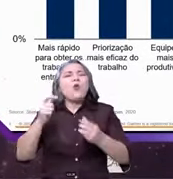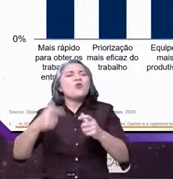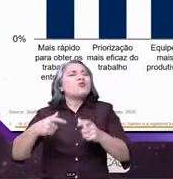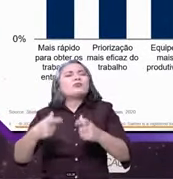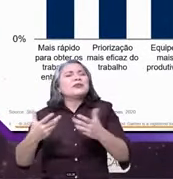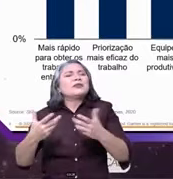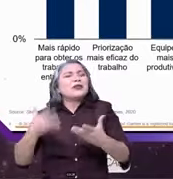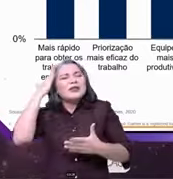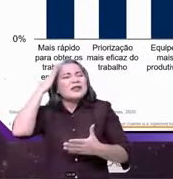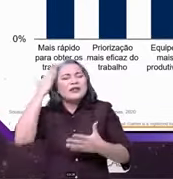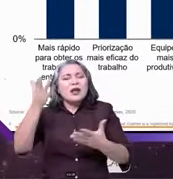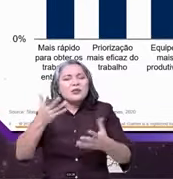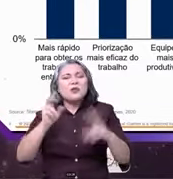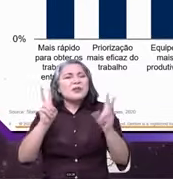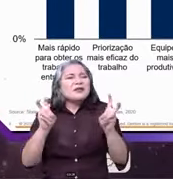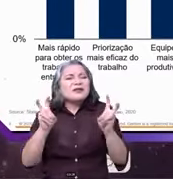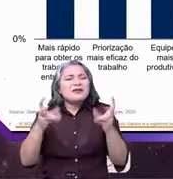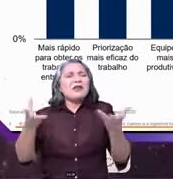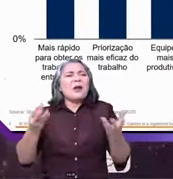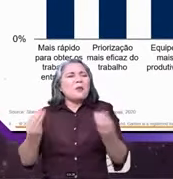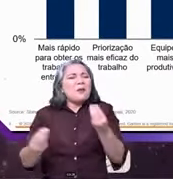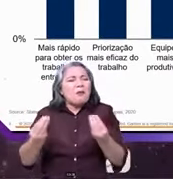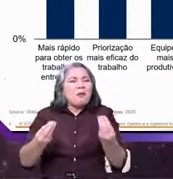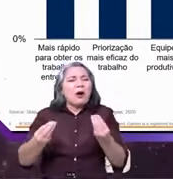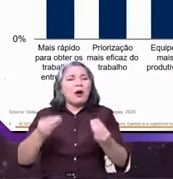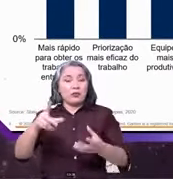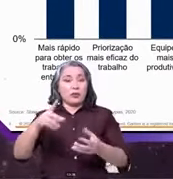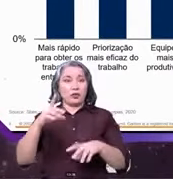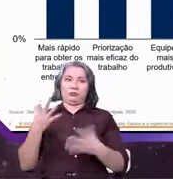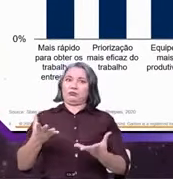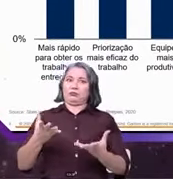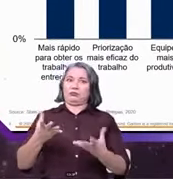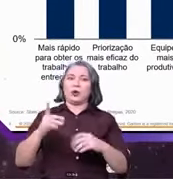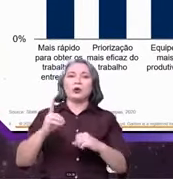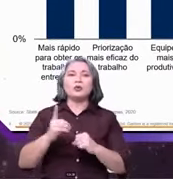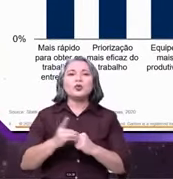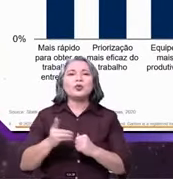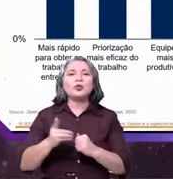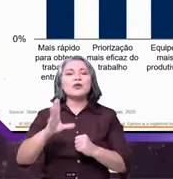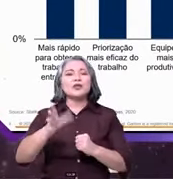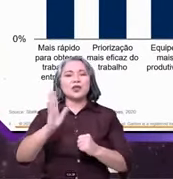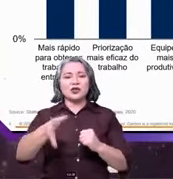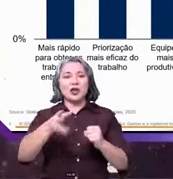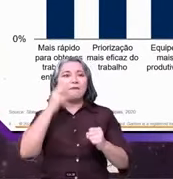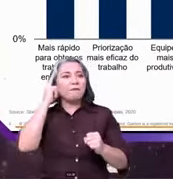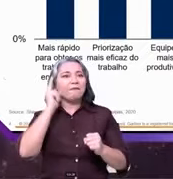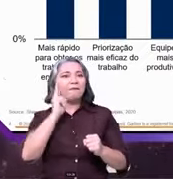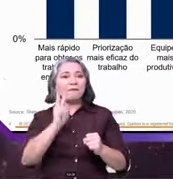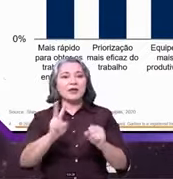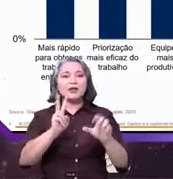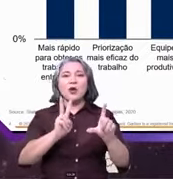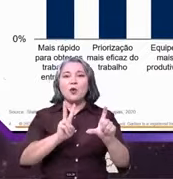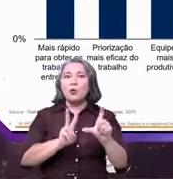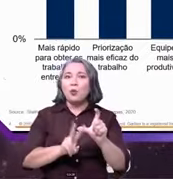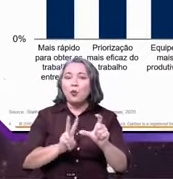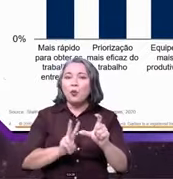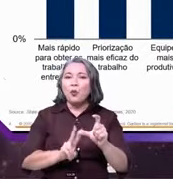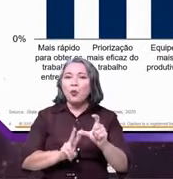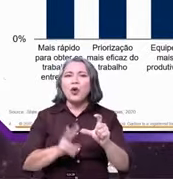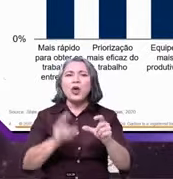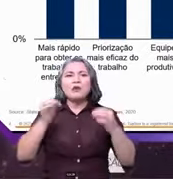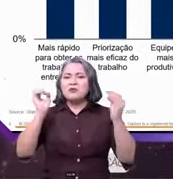O que o senhor sabe sobre esse assunto, no final das contas? O doutor Saboia já leu o seu currículo, é um belo currículo,